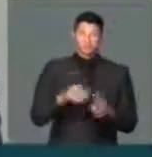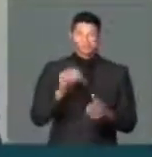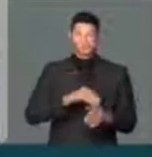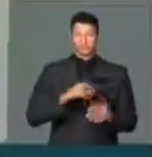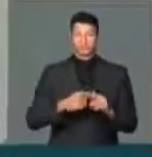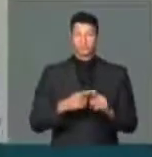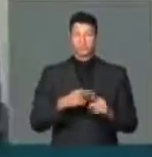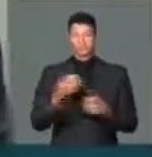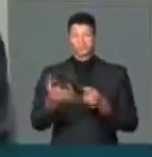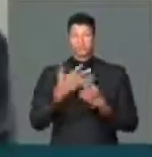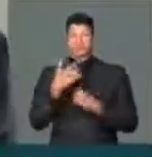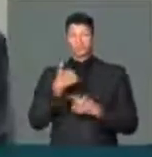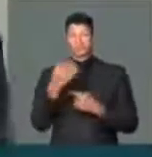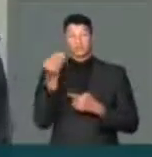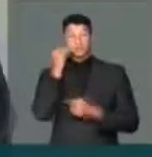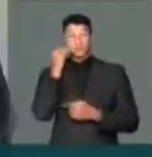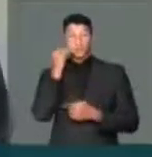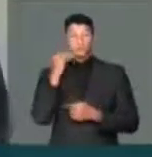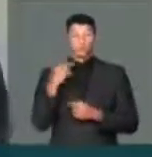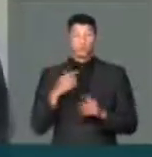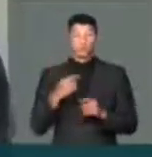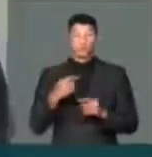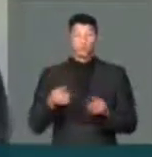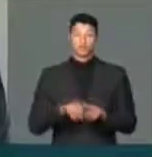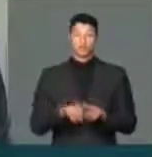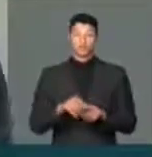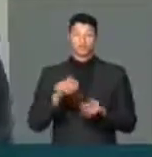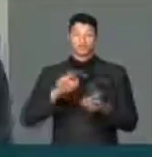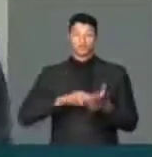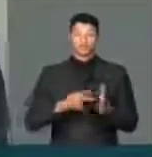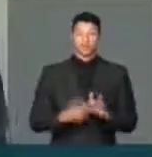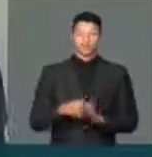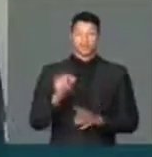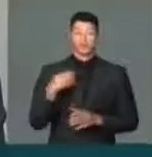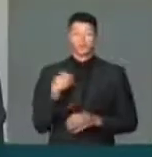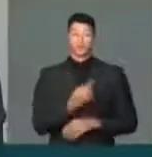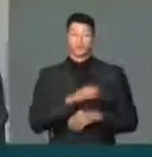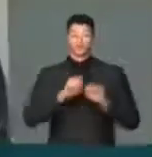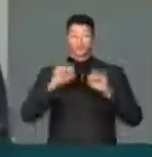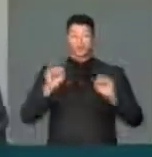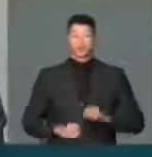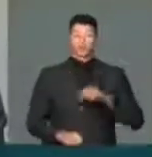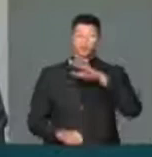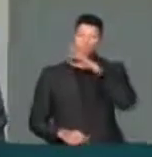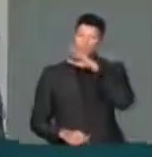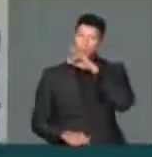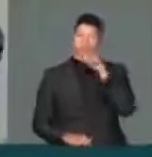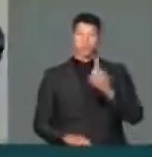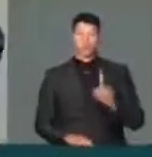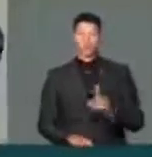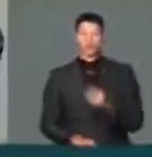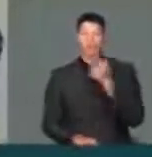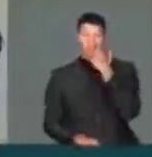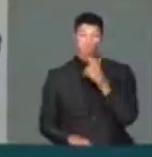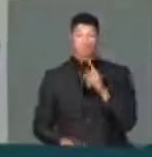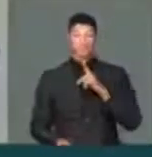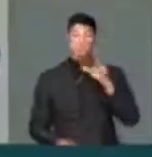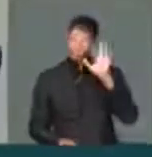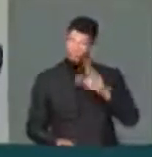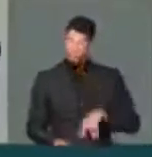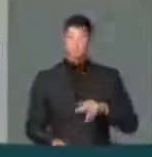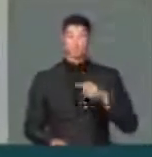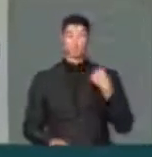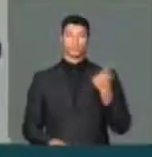que eu tenho das experiências históricas. Isso não quer dizer que o nosso sistema seja ruim. Eu acho que, o deputado tem toda a